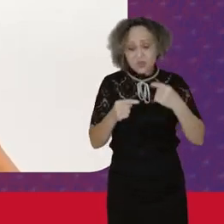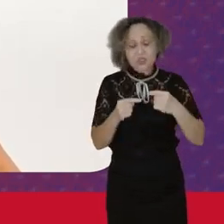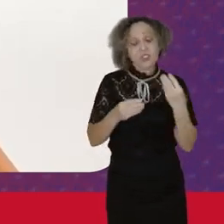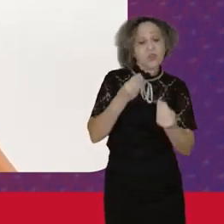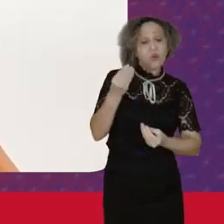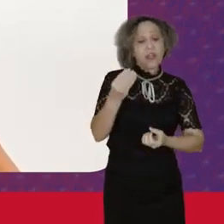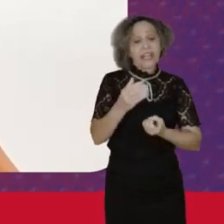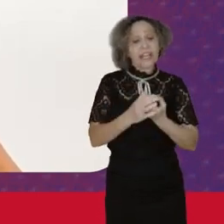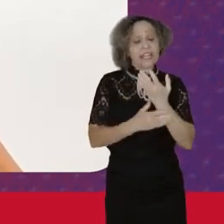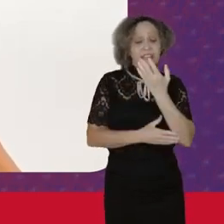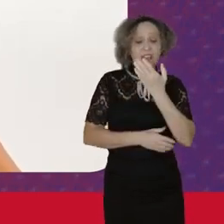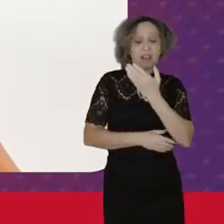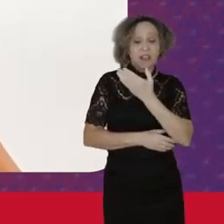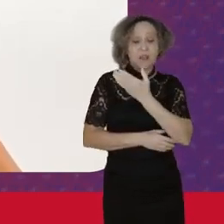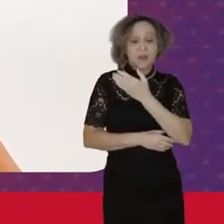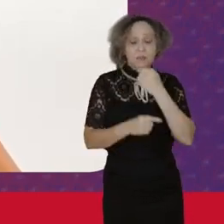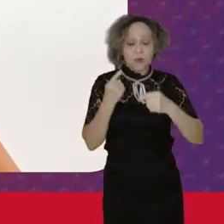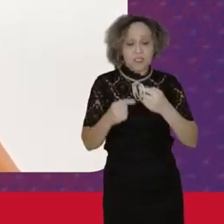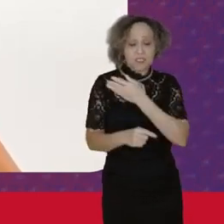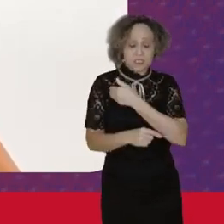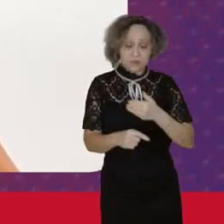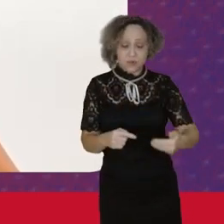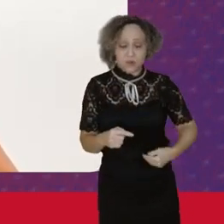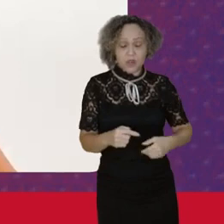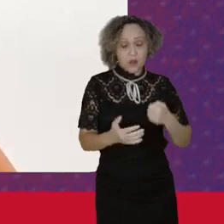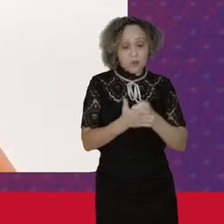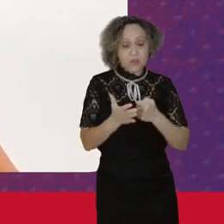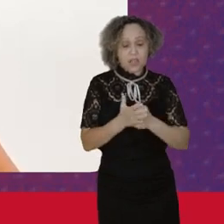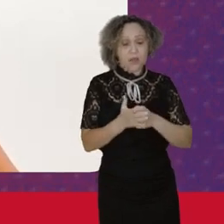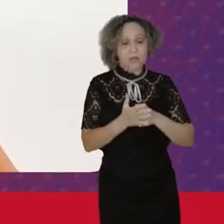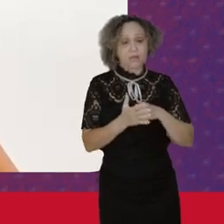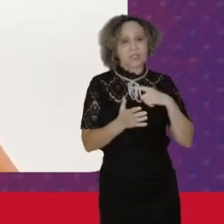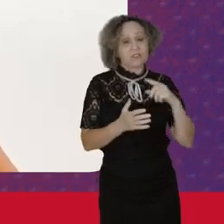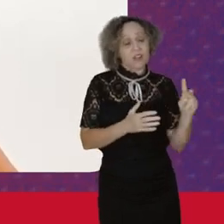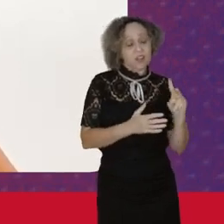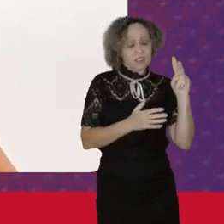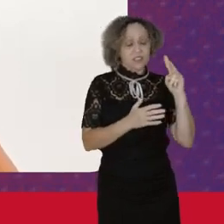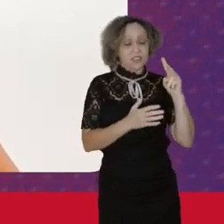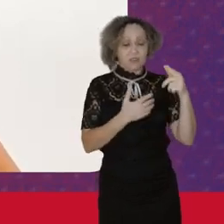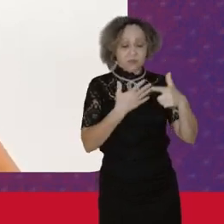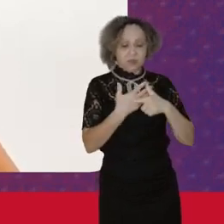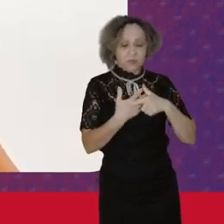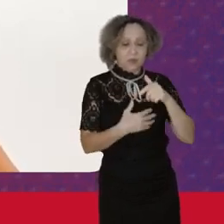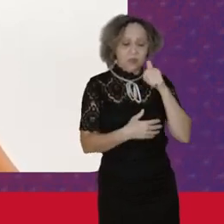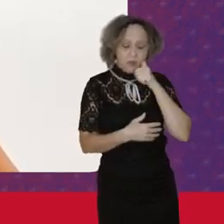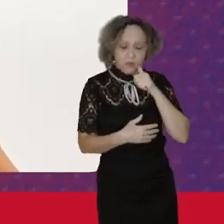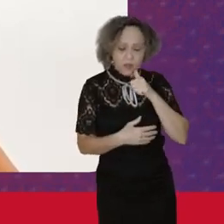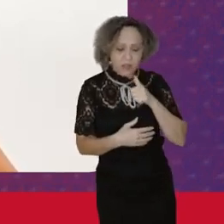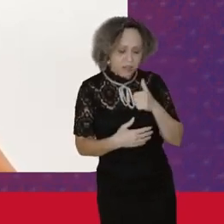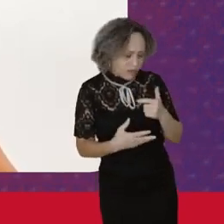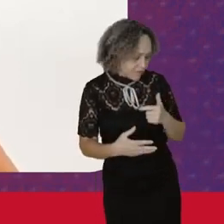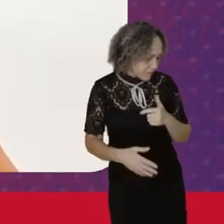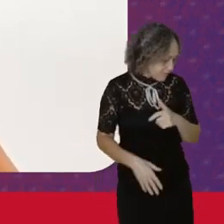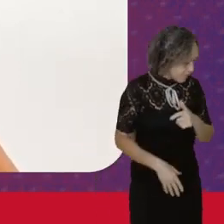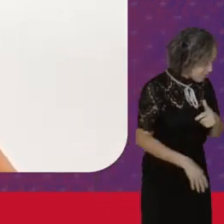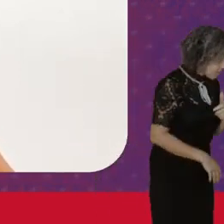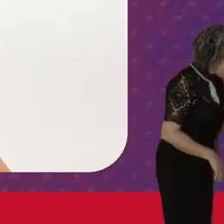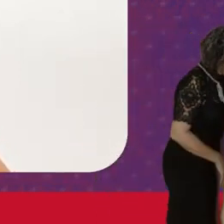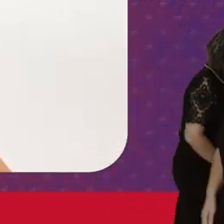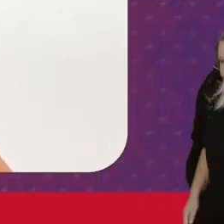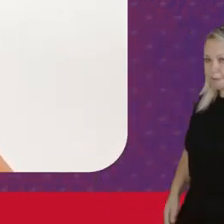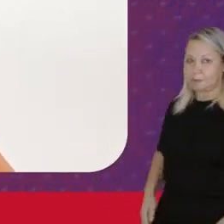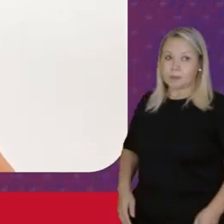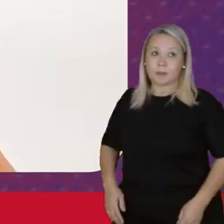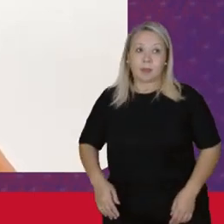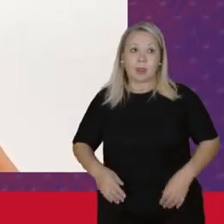públicas, lutar pela terra, lutar pela valorização do papel da mulher, nós bem sabemos disso, a vivência nos traz isso, os movimentos